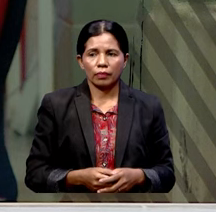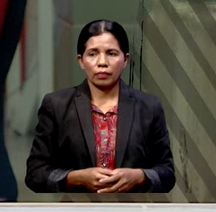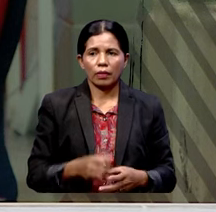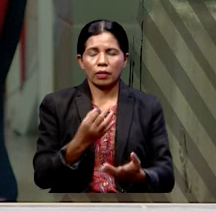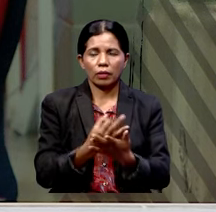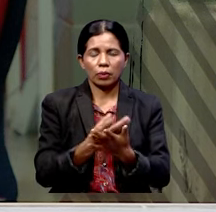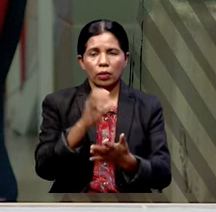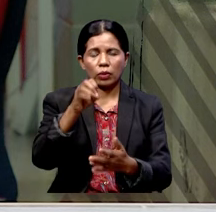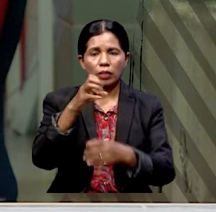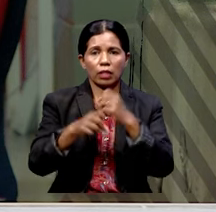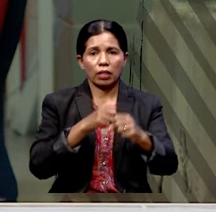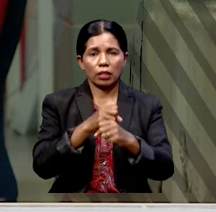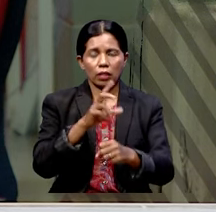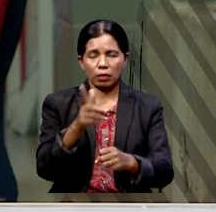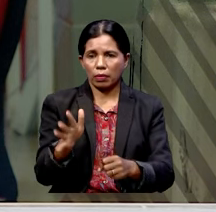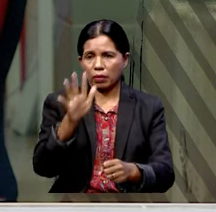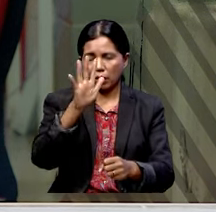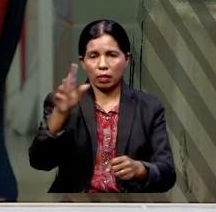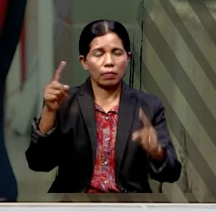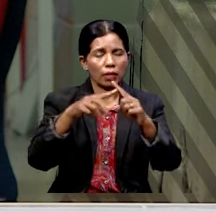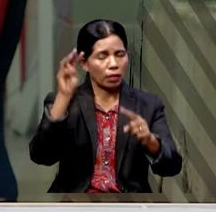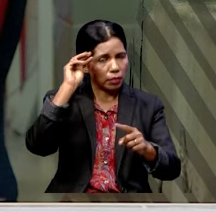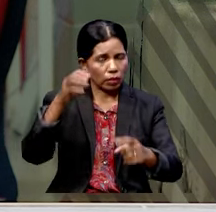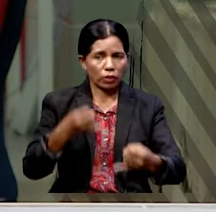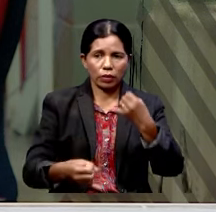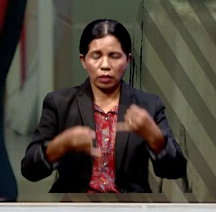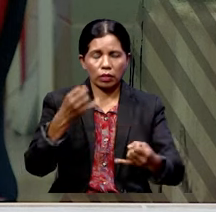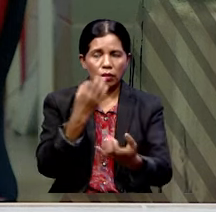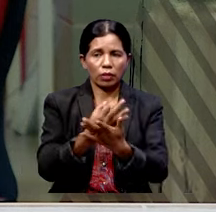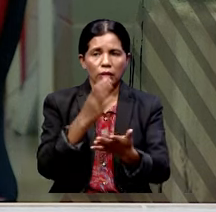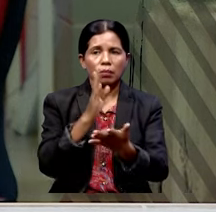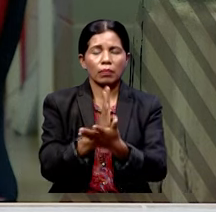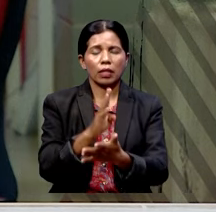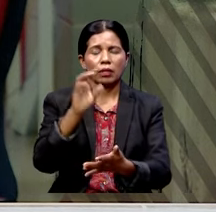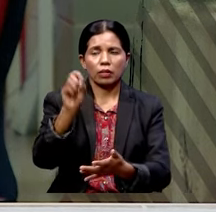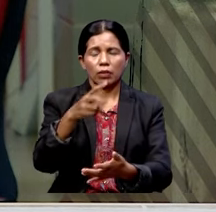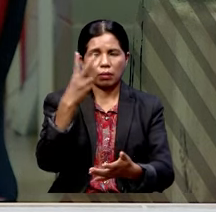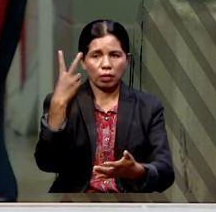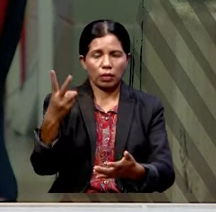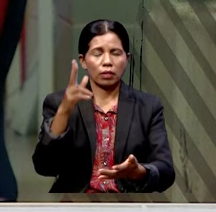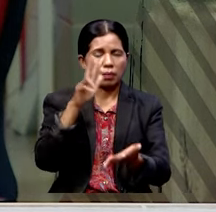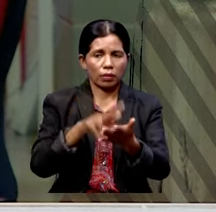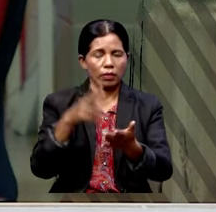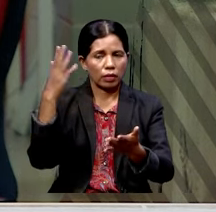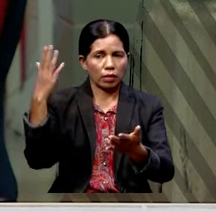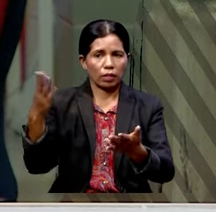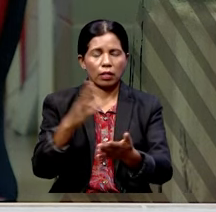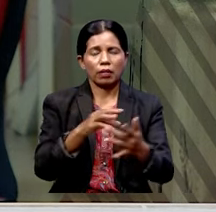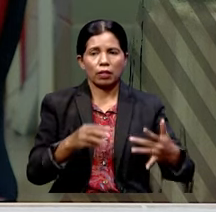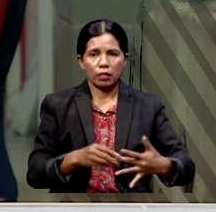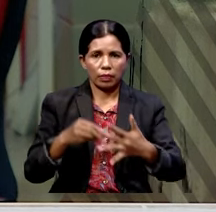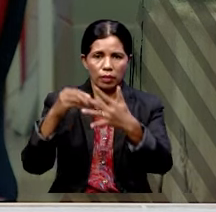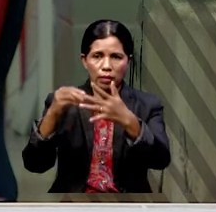Orçamento Geral Estado Rio-Rua Ronoresim Lima para o Ministério da Justiça, o montante 1 milhão San Lorenzo Ruaresim, aprovado e a fase